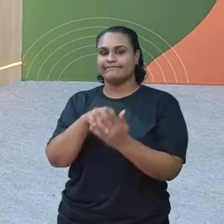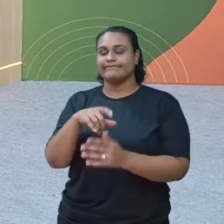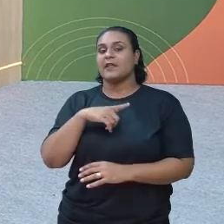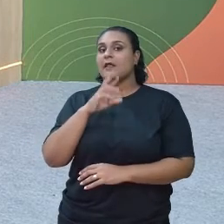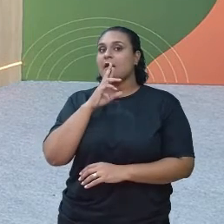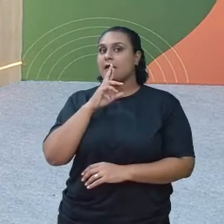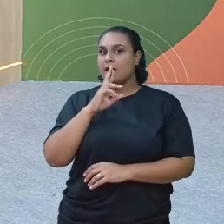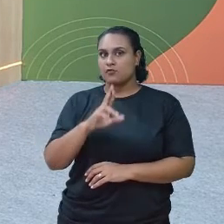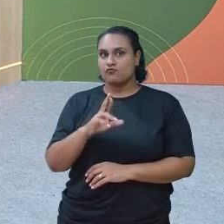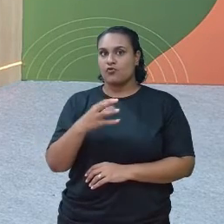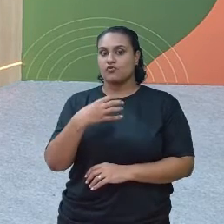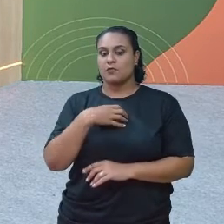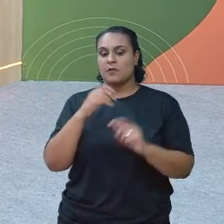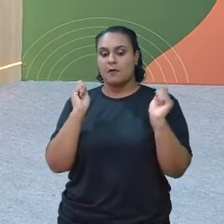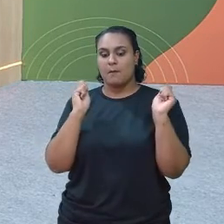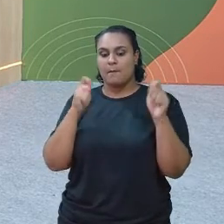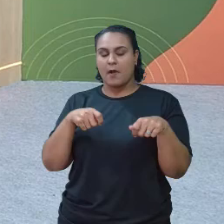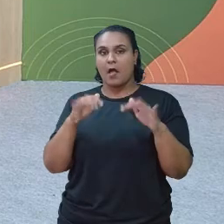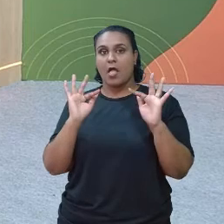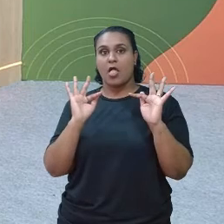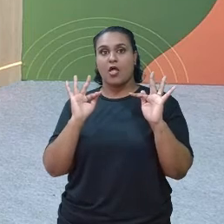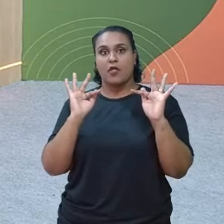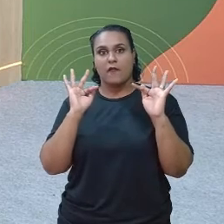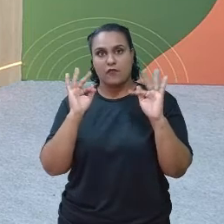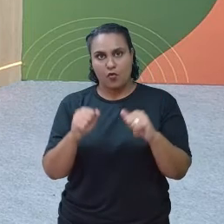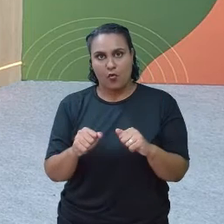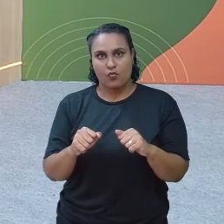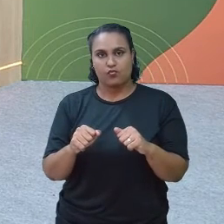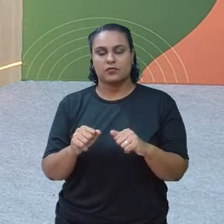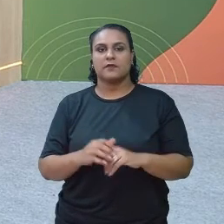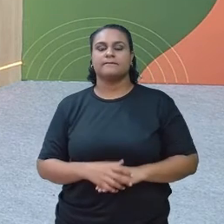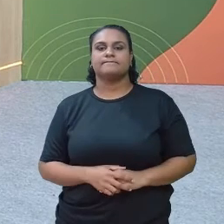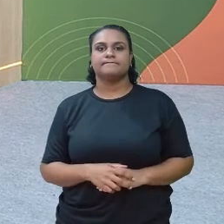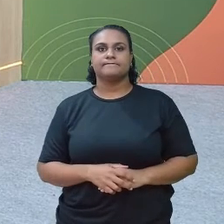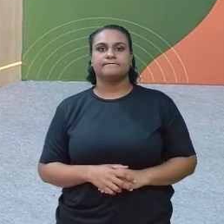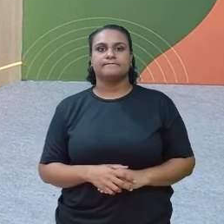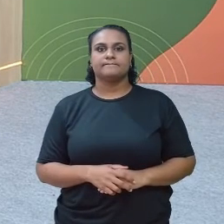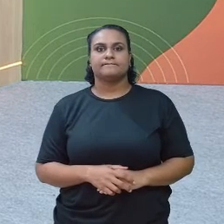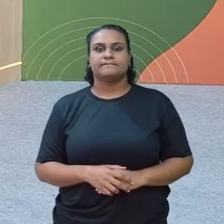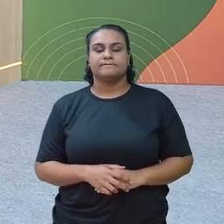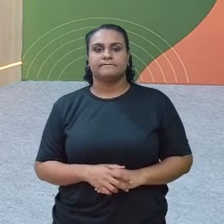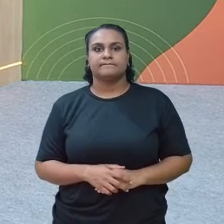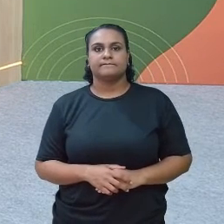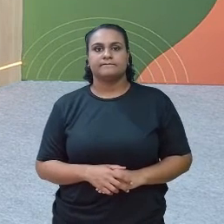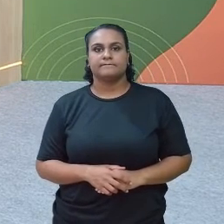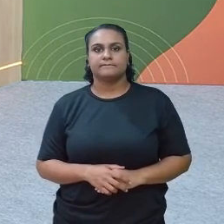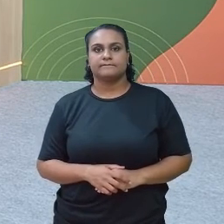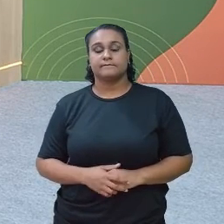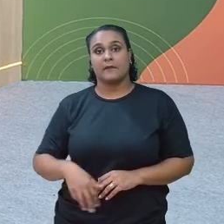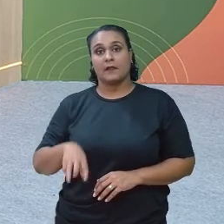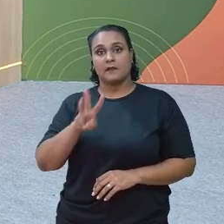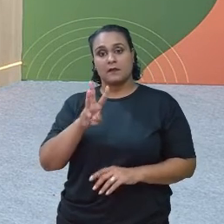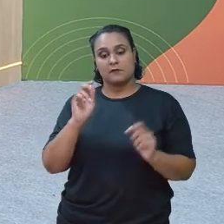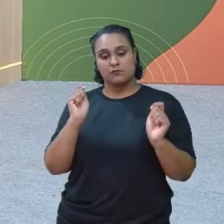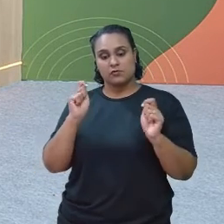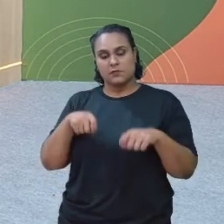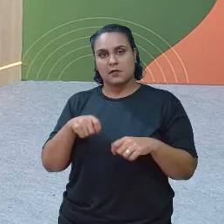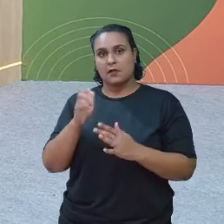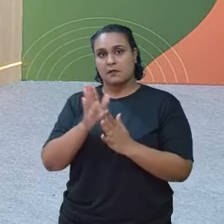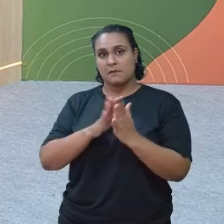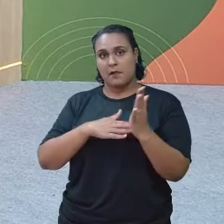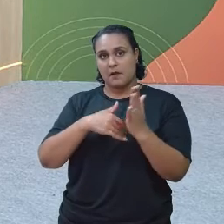o número de maneiras de pintar a figura como um todo, tá certo? Ou seja, 3 maneiras para a